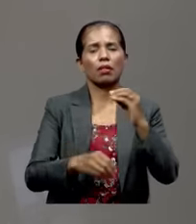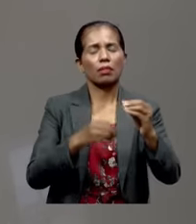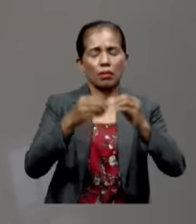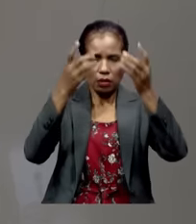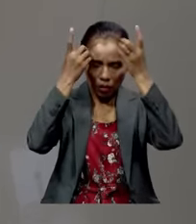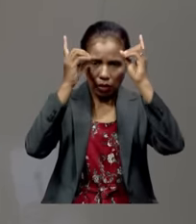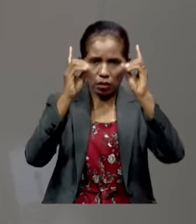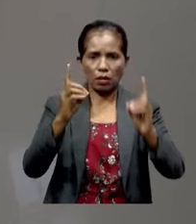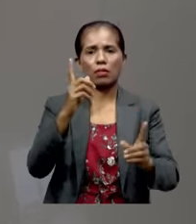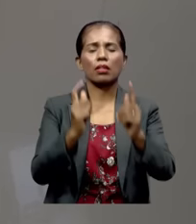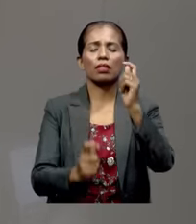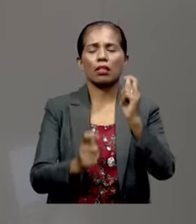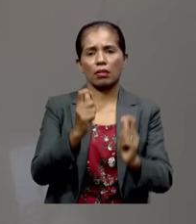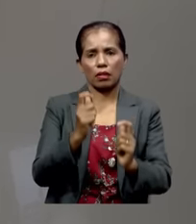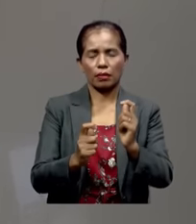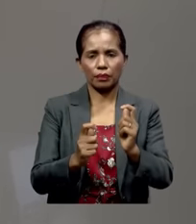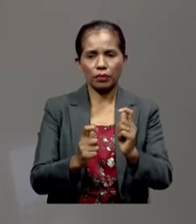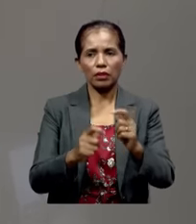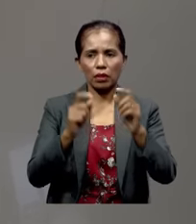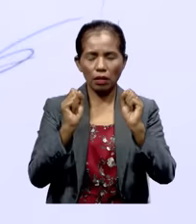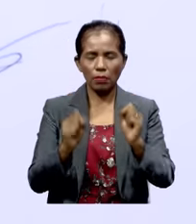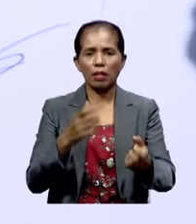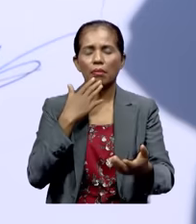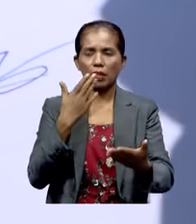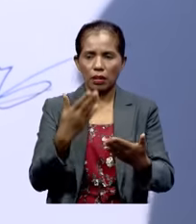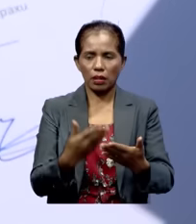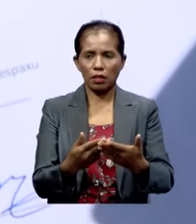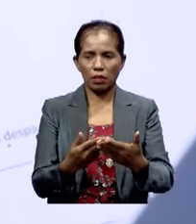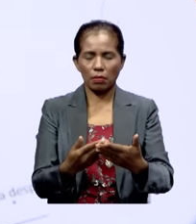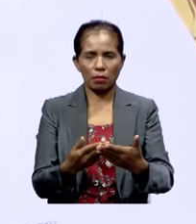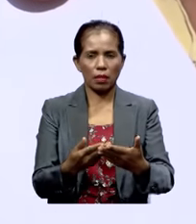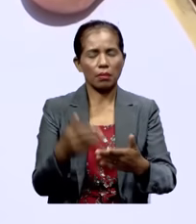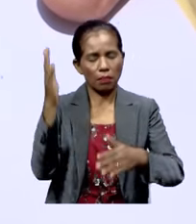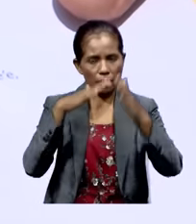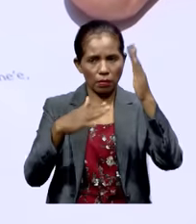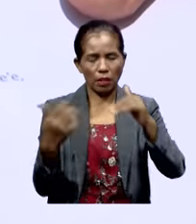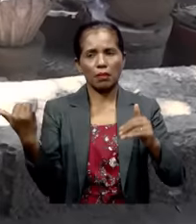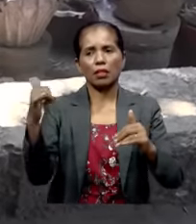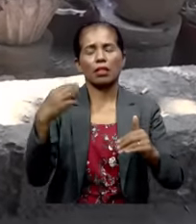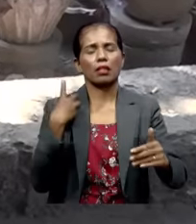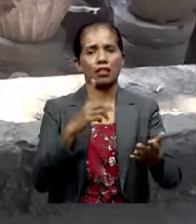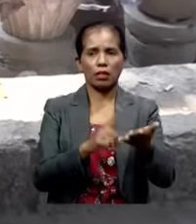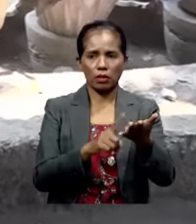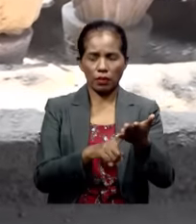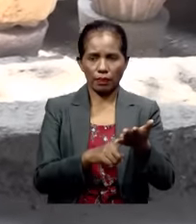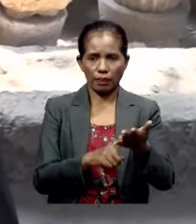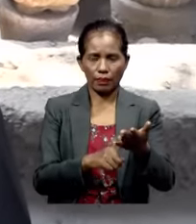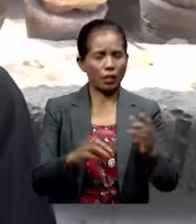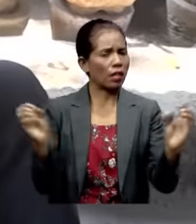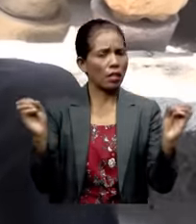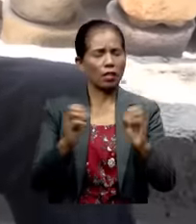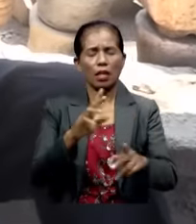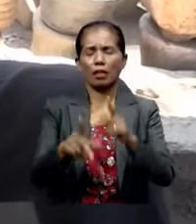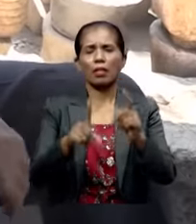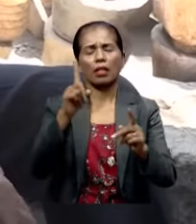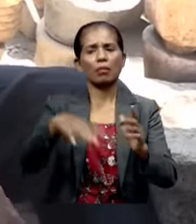decisão tribunal mak prevalece ba assunto hira que debe taxe su malu. Lei é uma ida bot liu